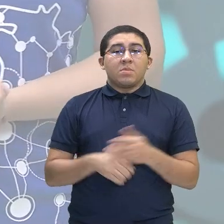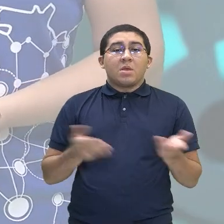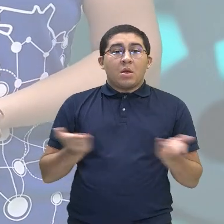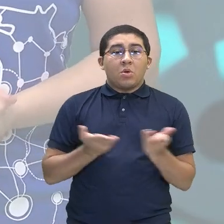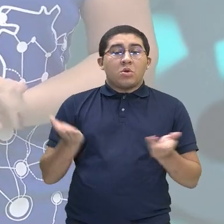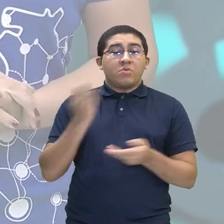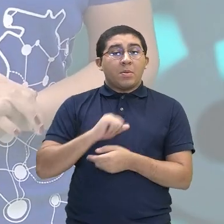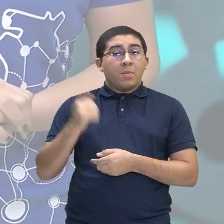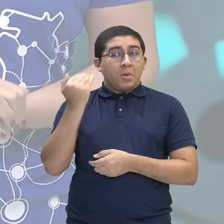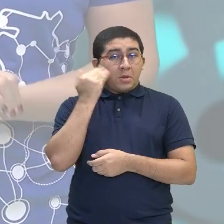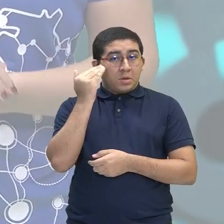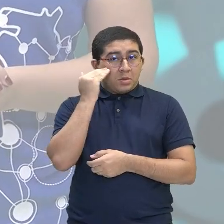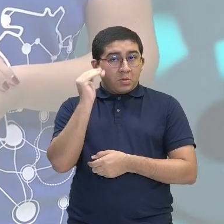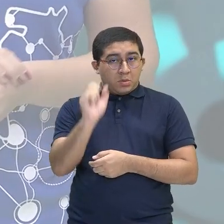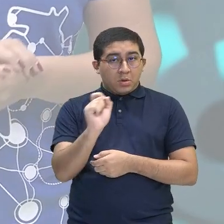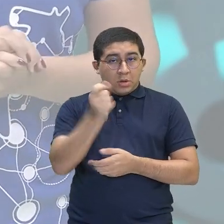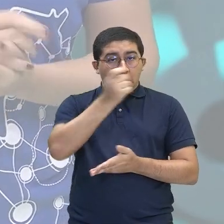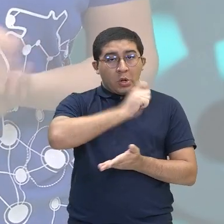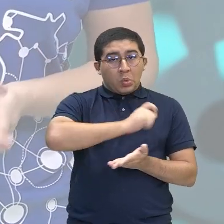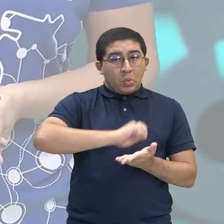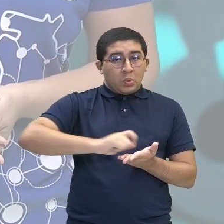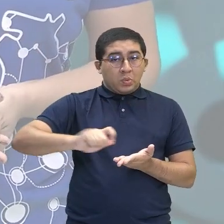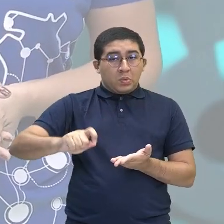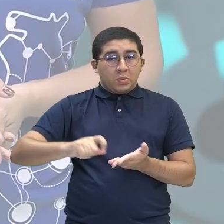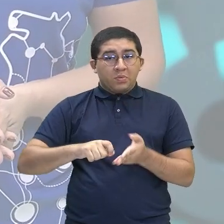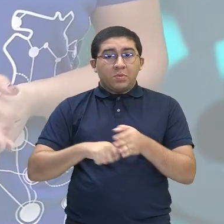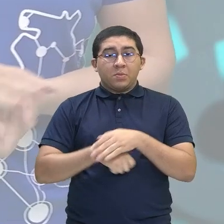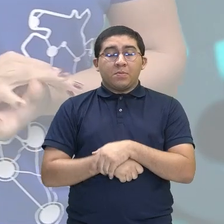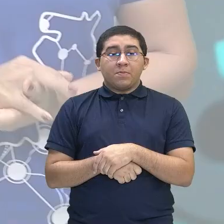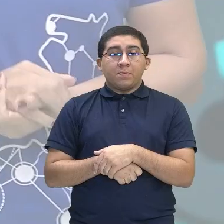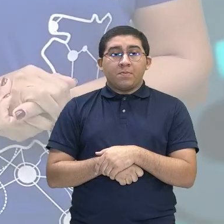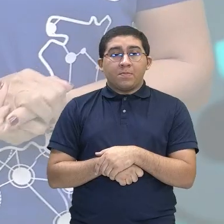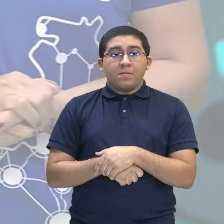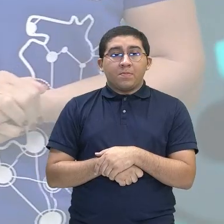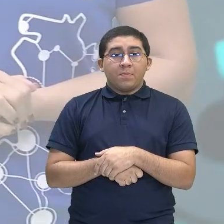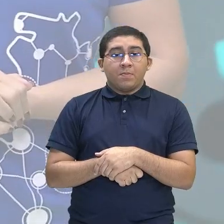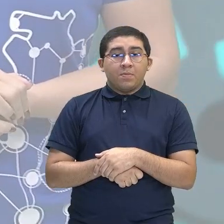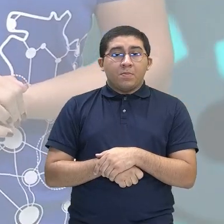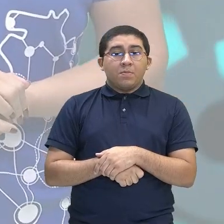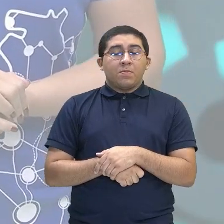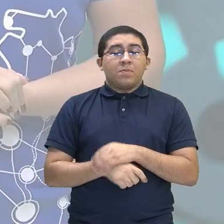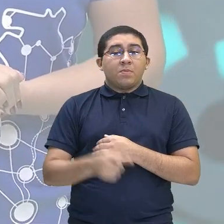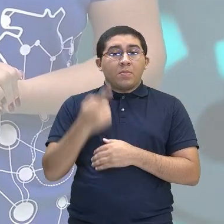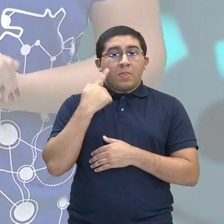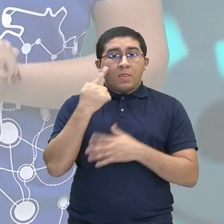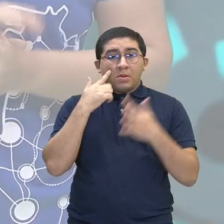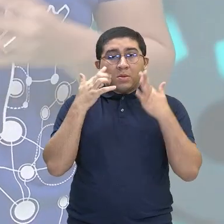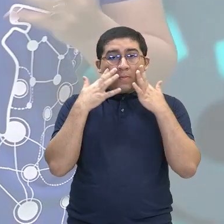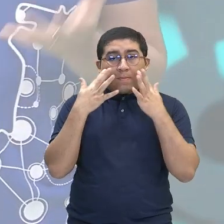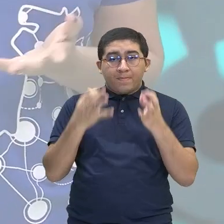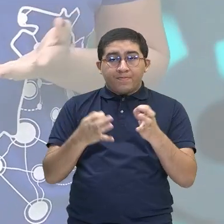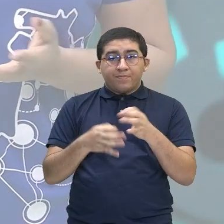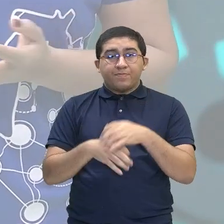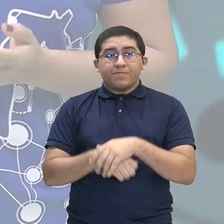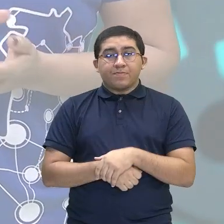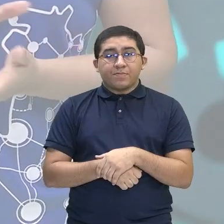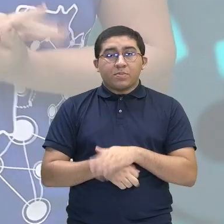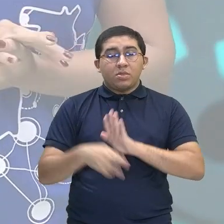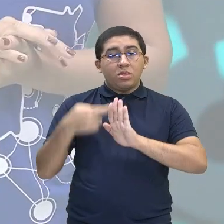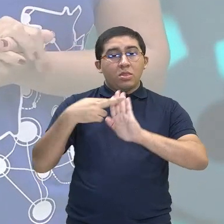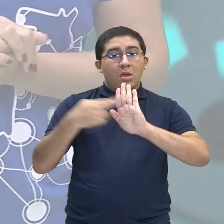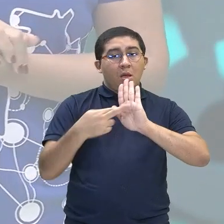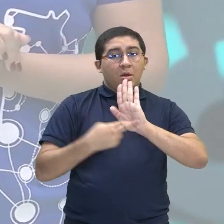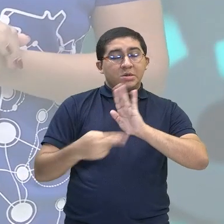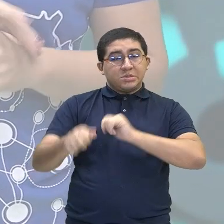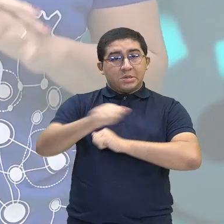tá? Vamos modificar o verbo com o uso do gerúndio? Vejam comigo. Aqui, regra geral.